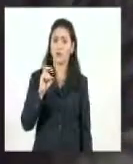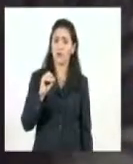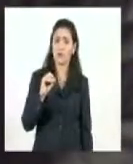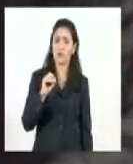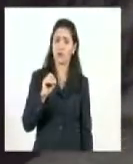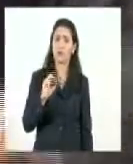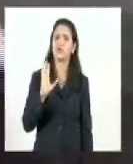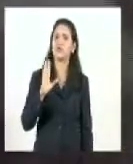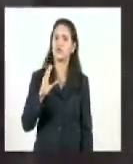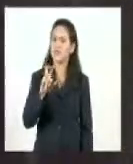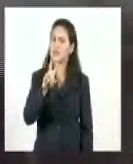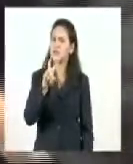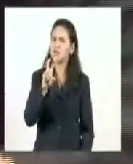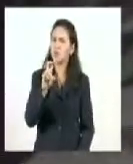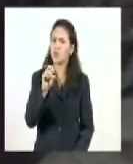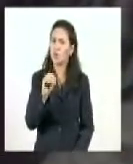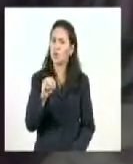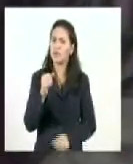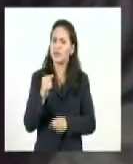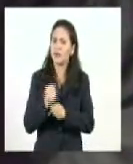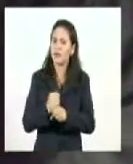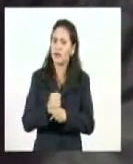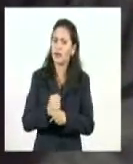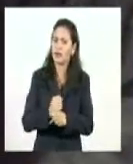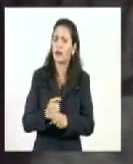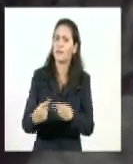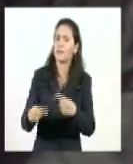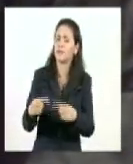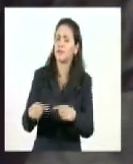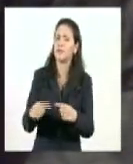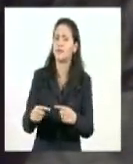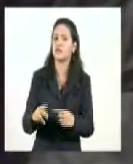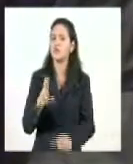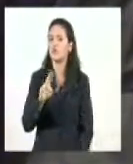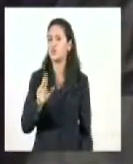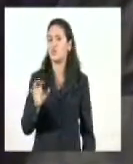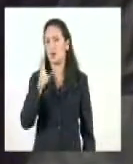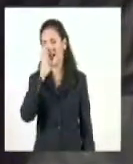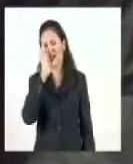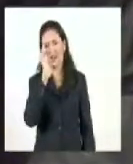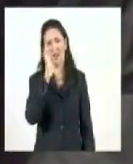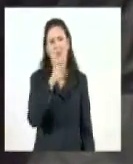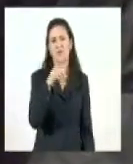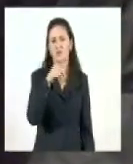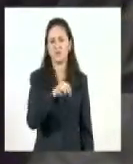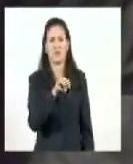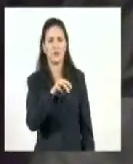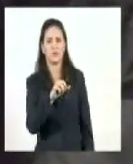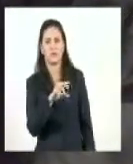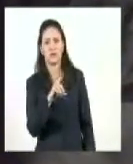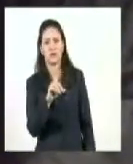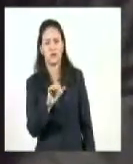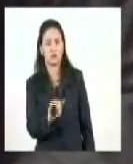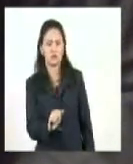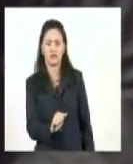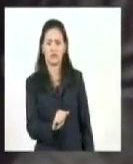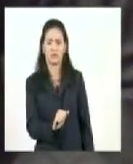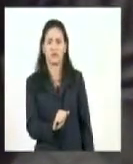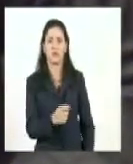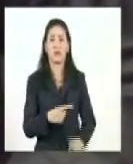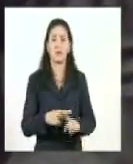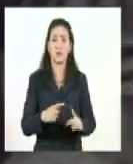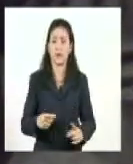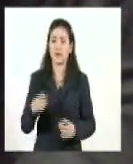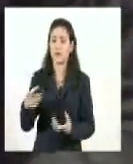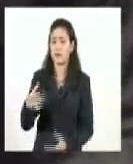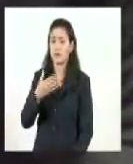ataca a mídia, ataca os blogueiros, ataca o sistema mirante. Então, eram essas minhas palavras.